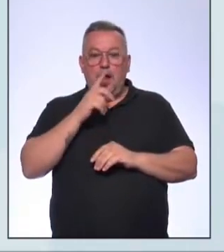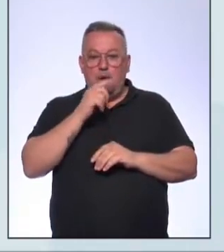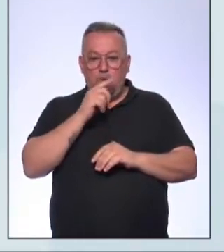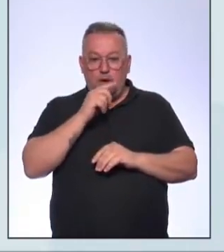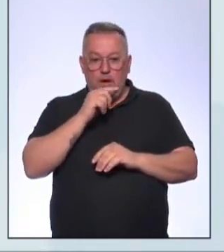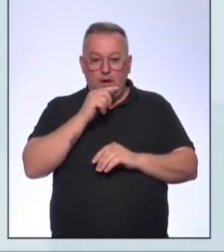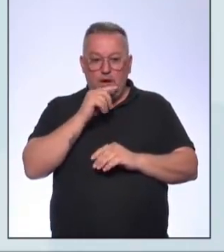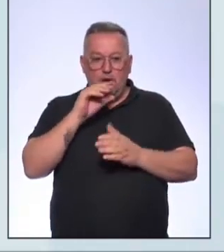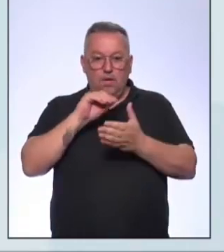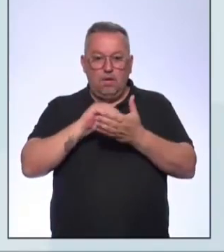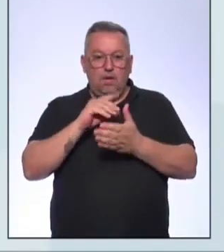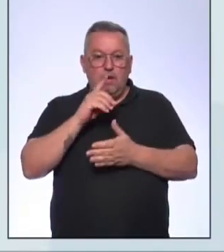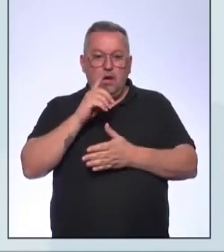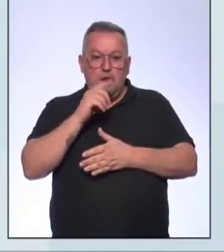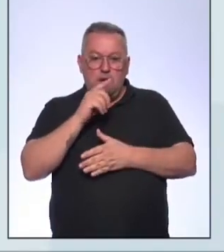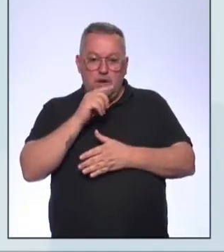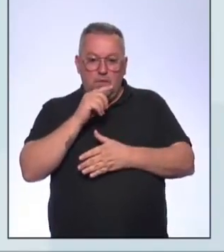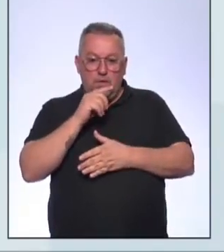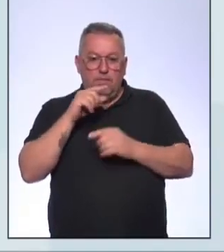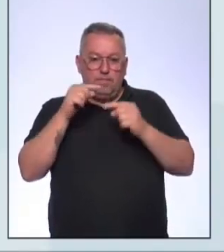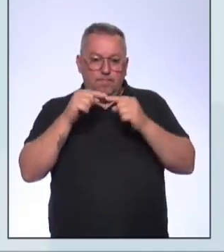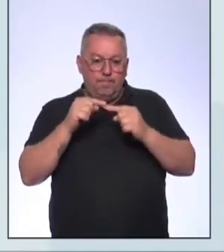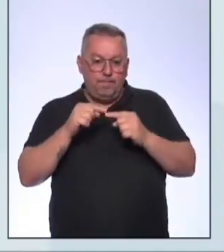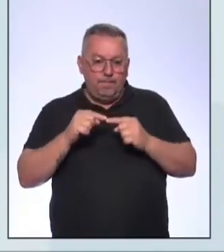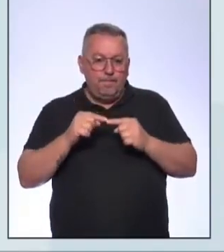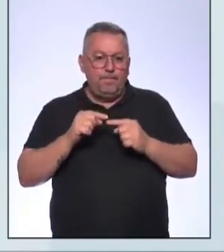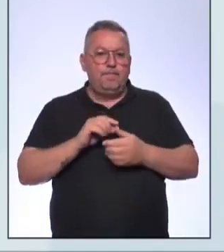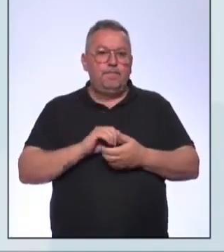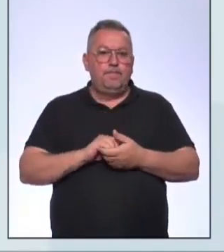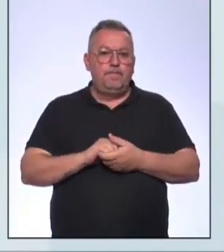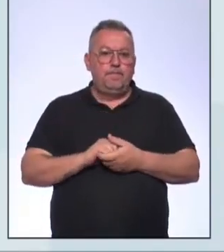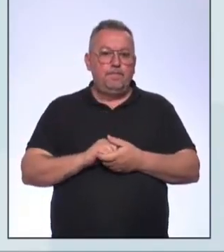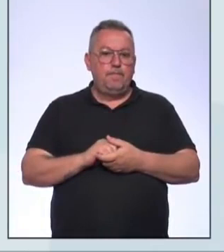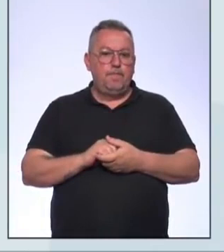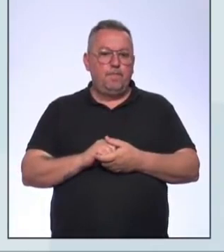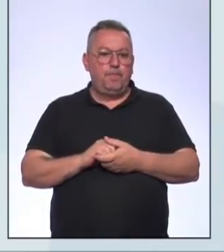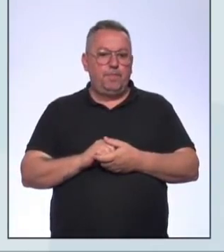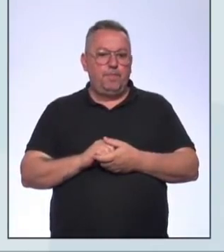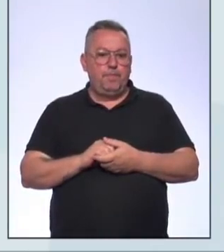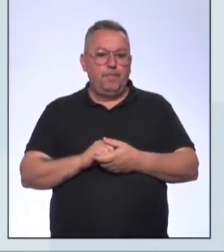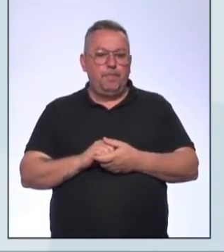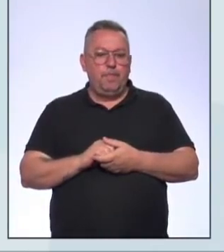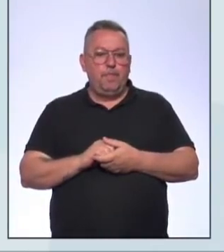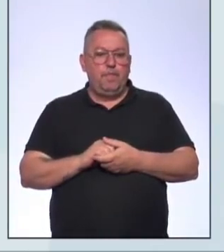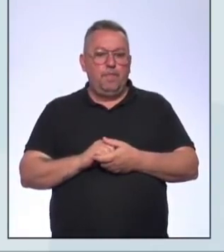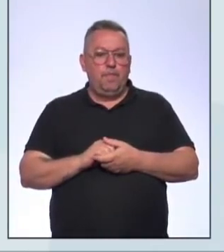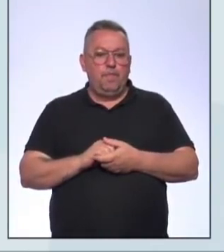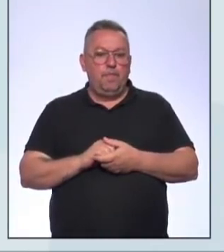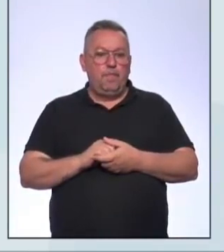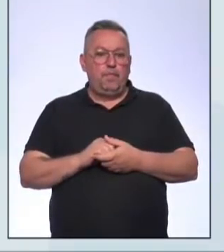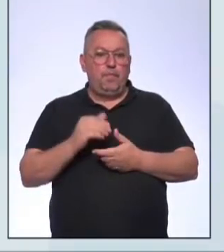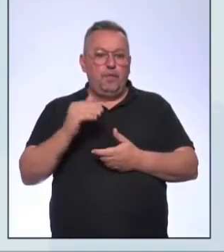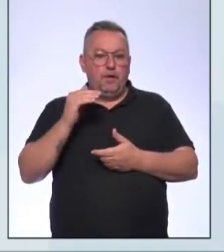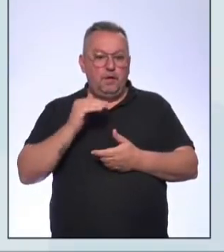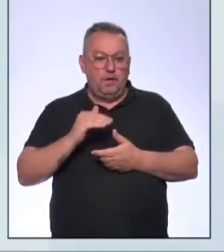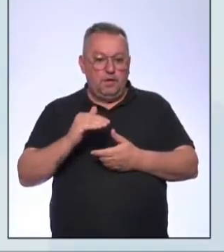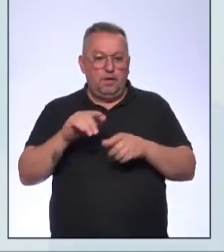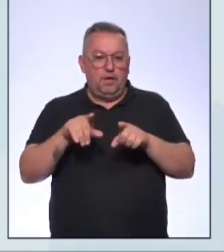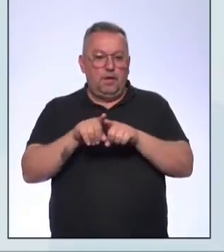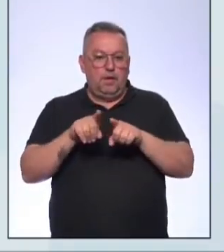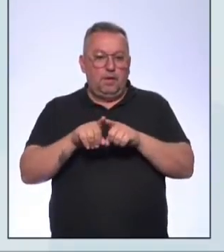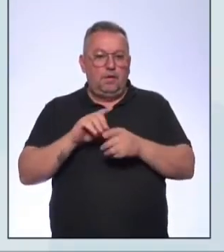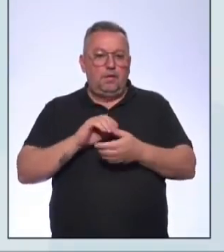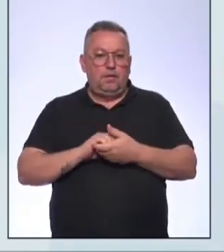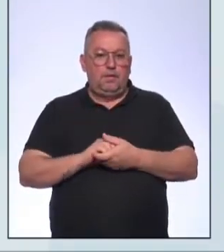teria que colocar um outro material, então nesse caso a 2 tem que ser gold mesmo, não tem jeito. Depois a próxima, ela fala, that's